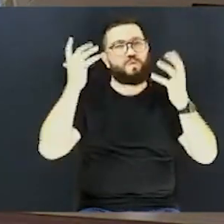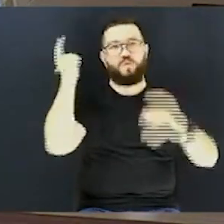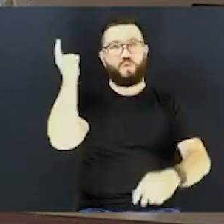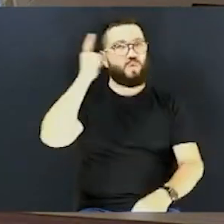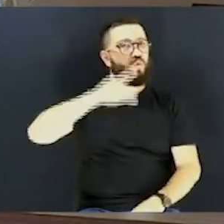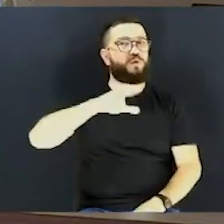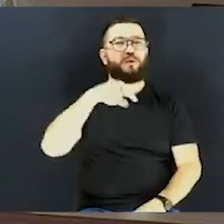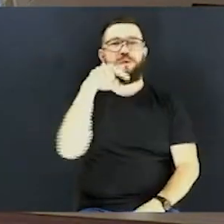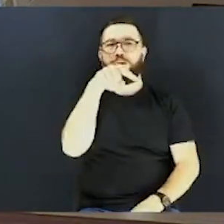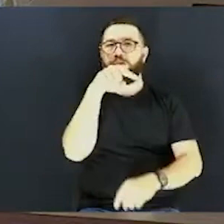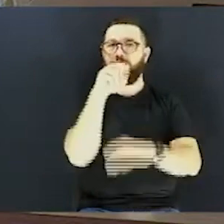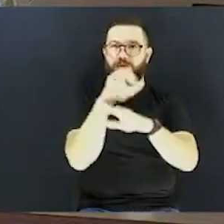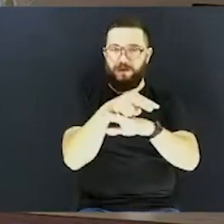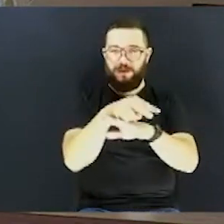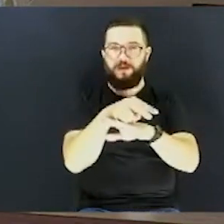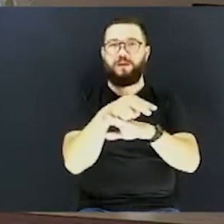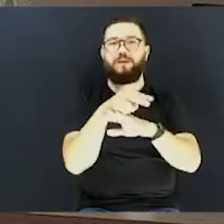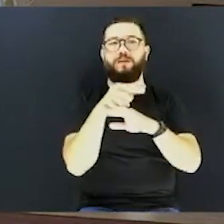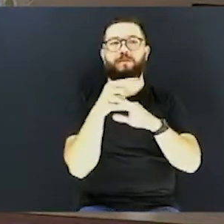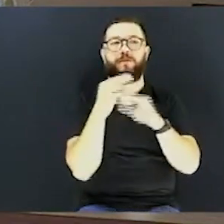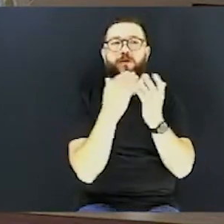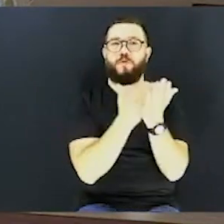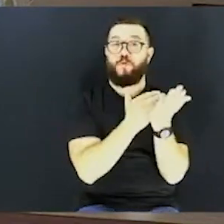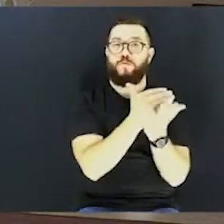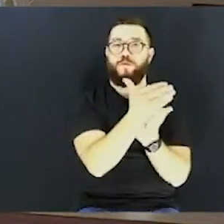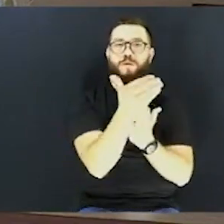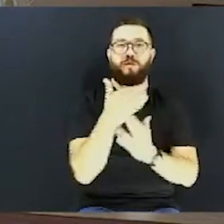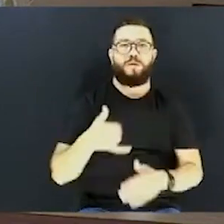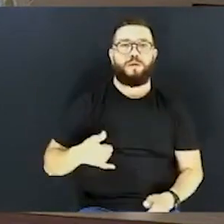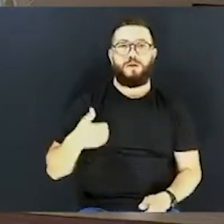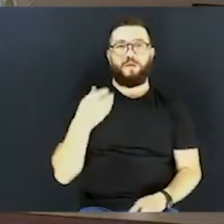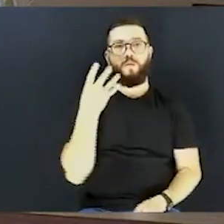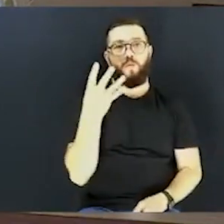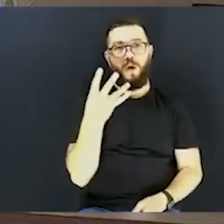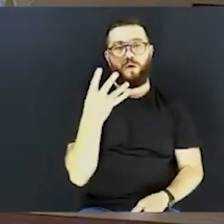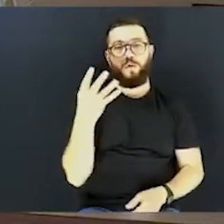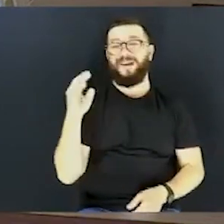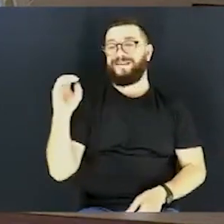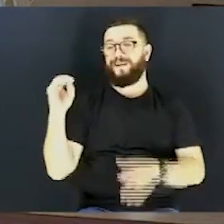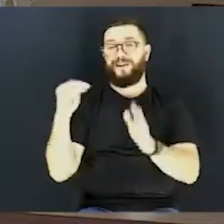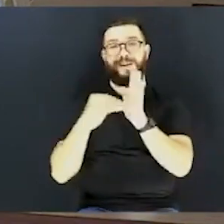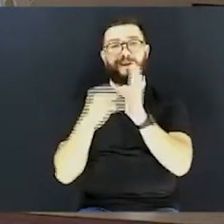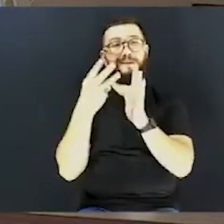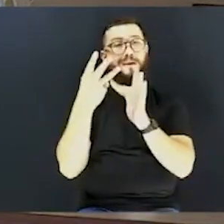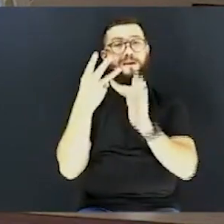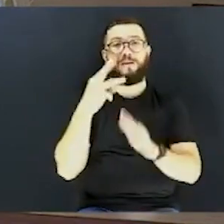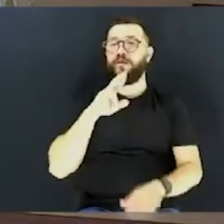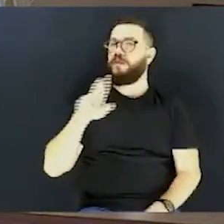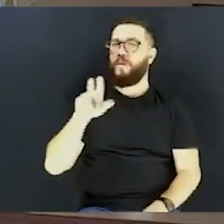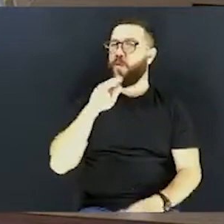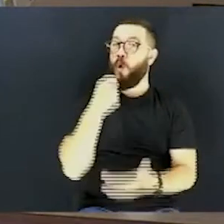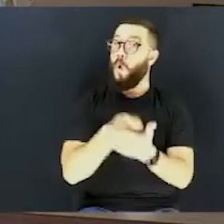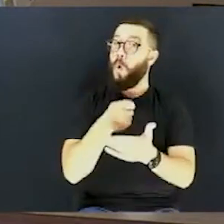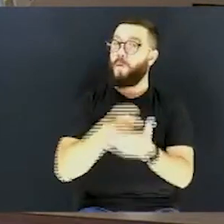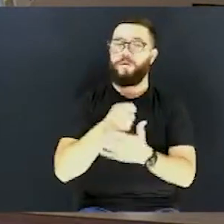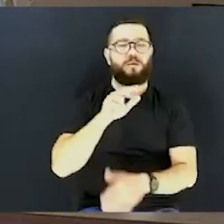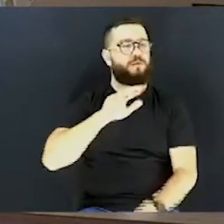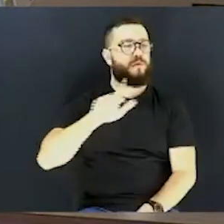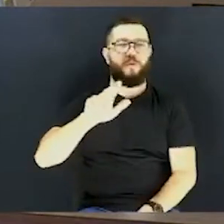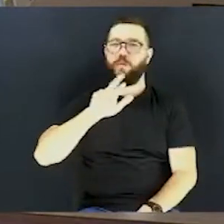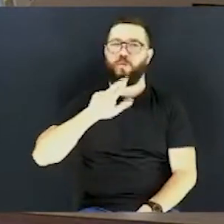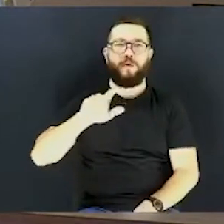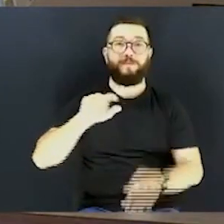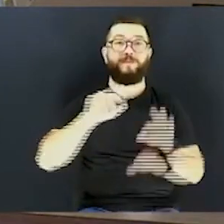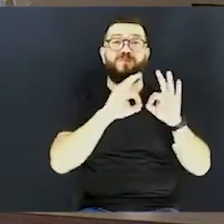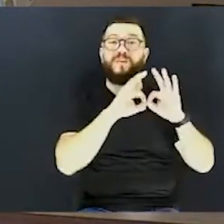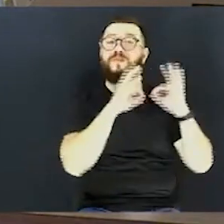para as crianças a partir dos 4 anos, mas de 0 a 3 ela não é uma educação obrigatória. E tem muitas famílias que acabam optando por ficar com seus